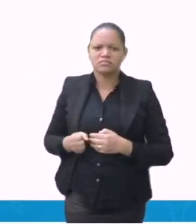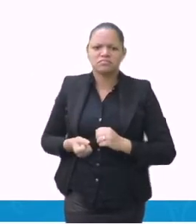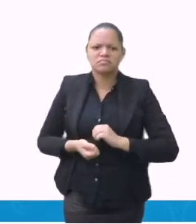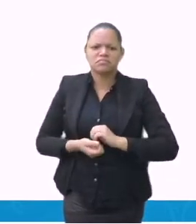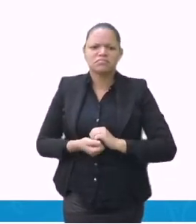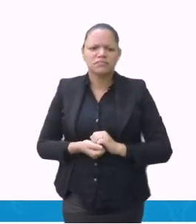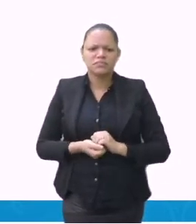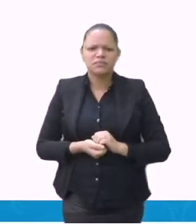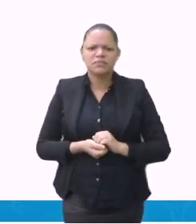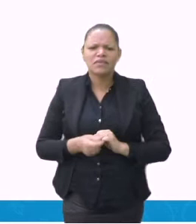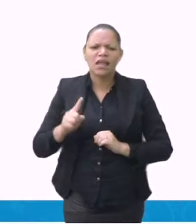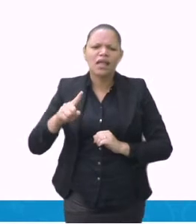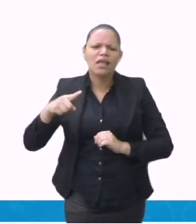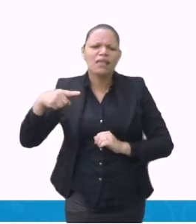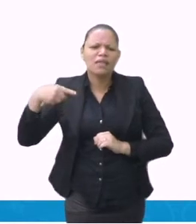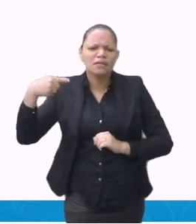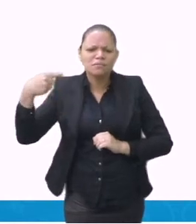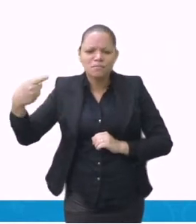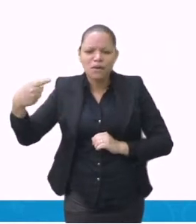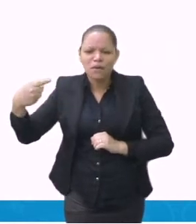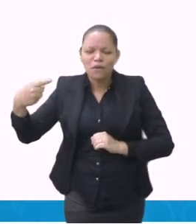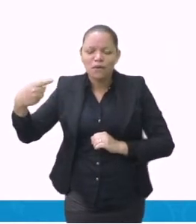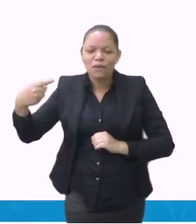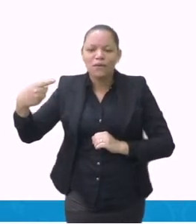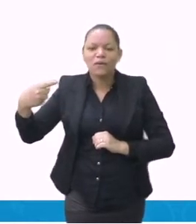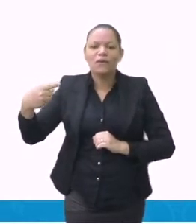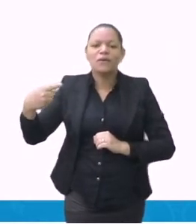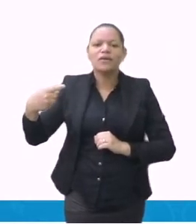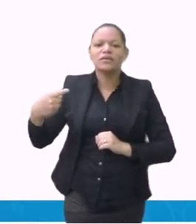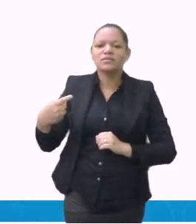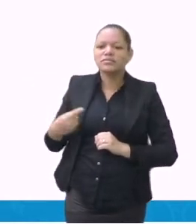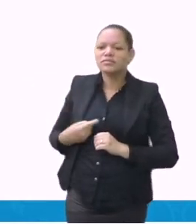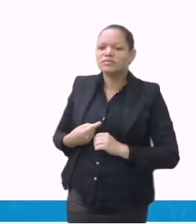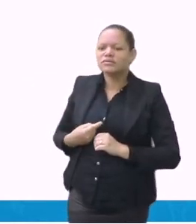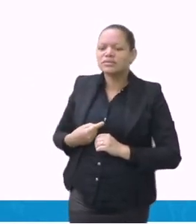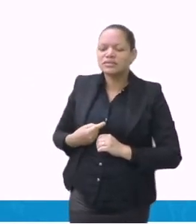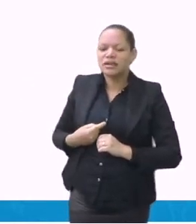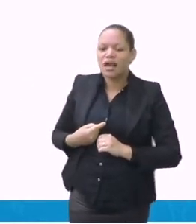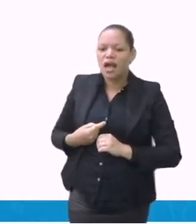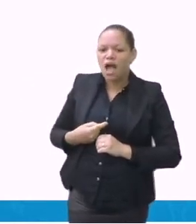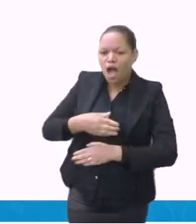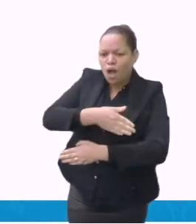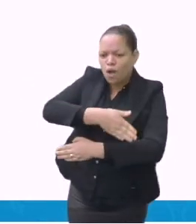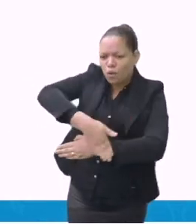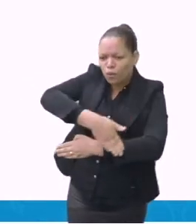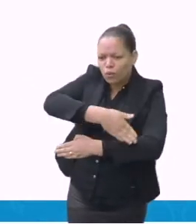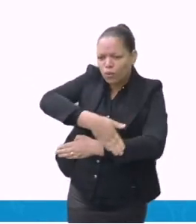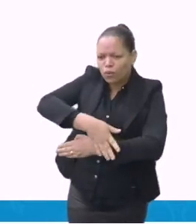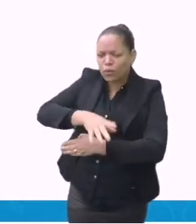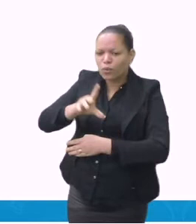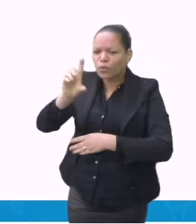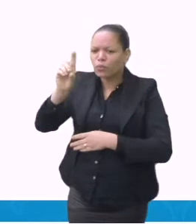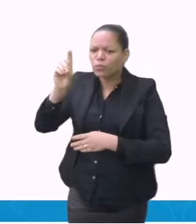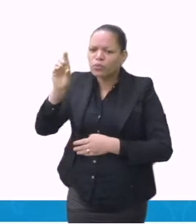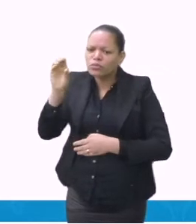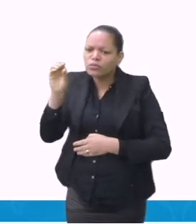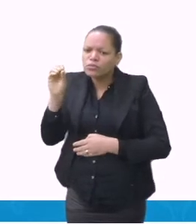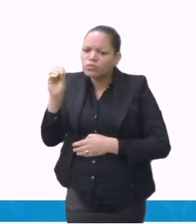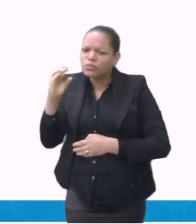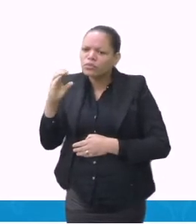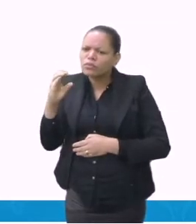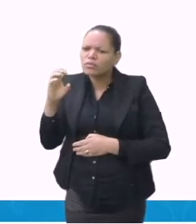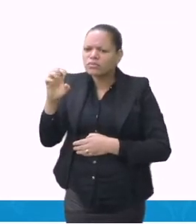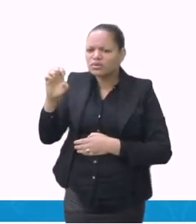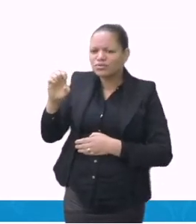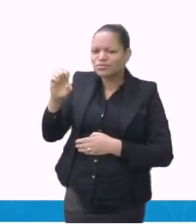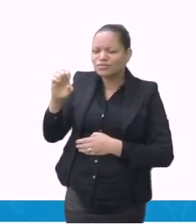Mas não sei se a Rua Doce é paralela ou perpendicular a ela. E